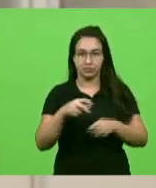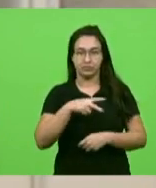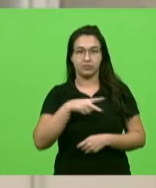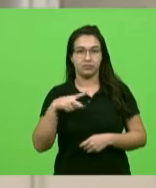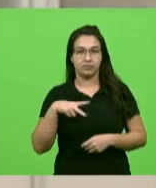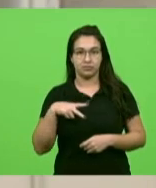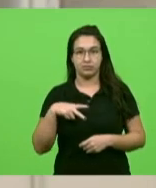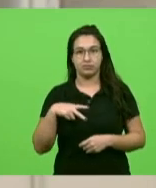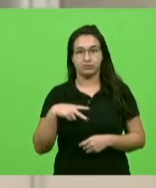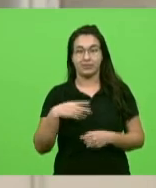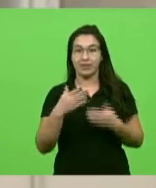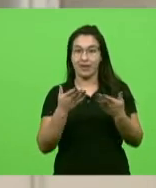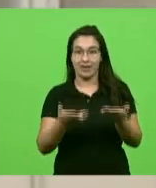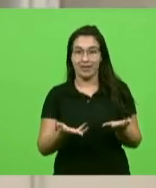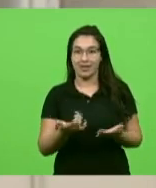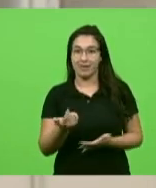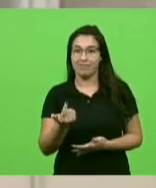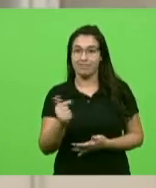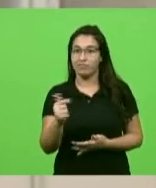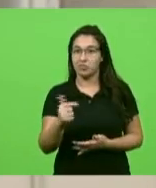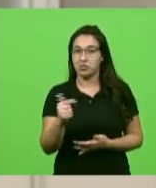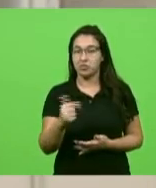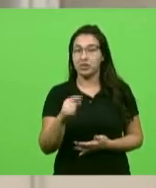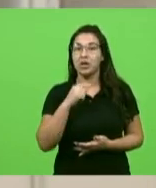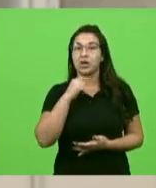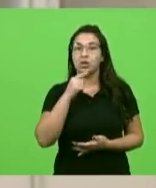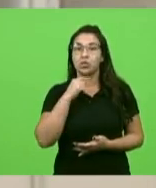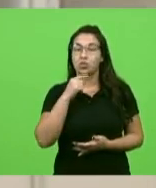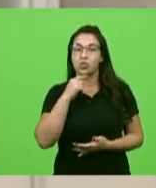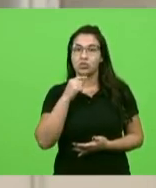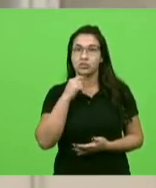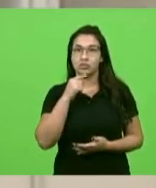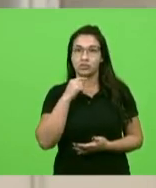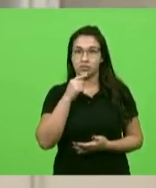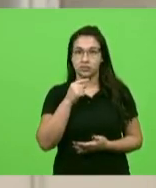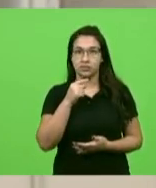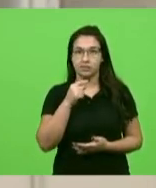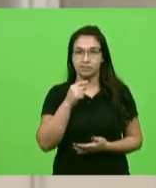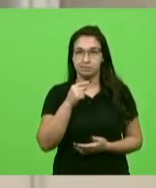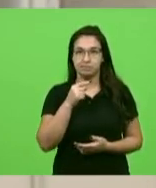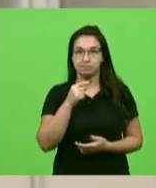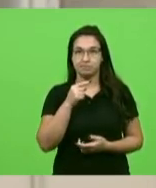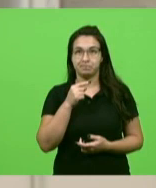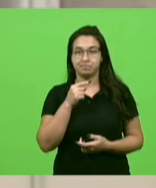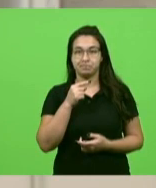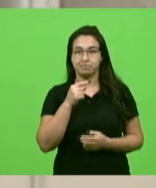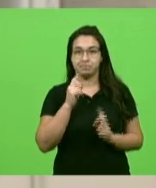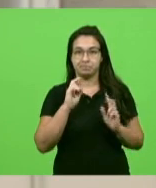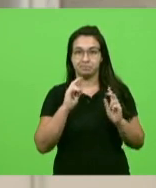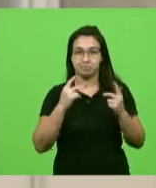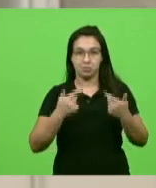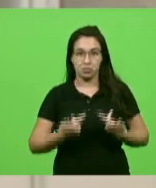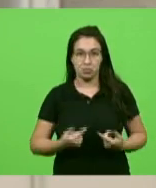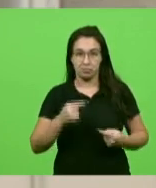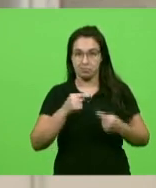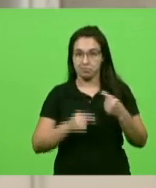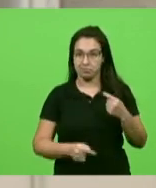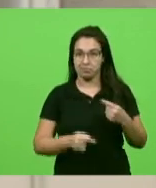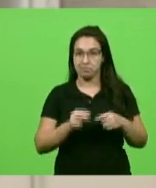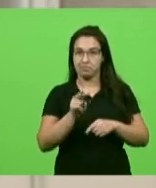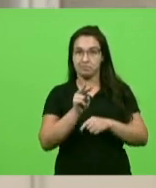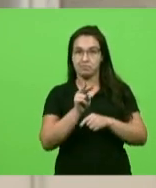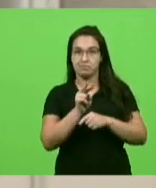não tem condições possibilidades humanas de